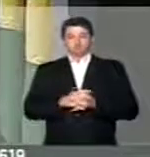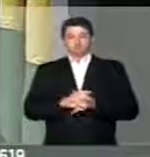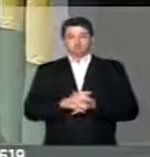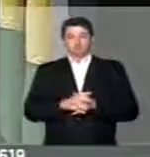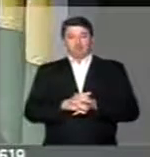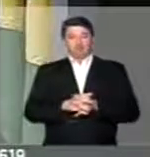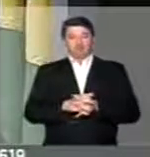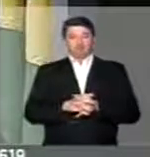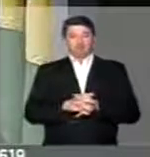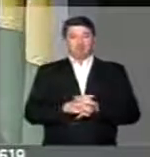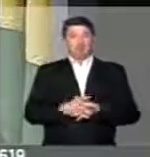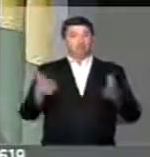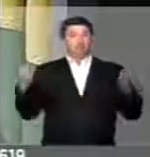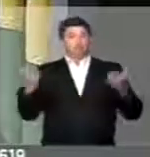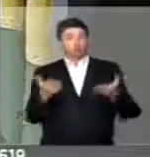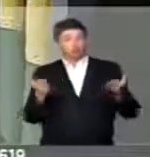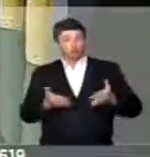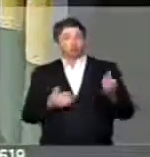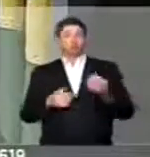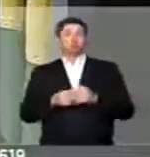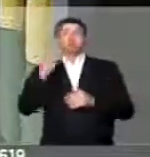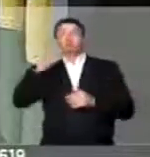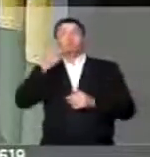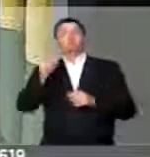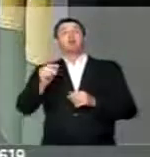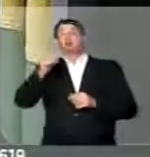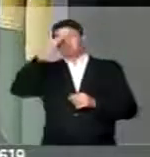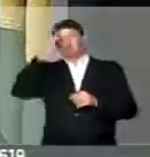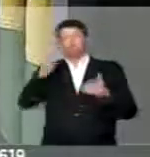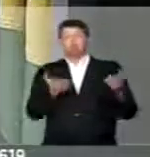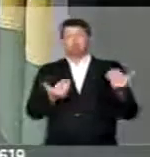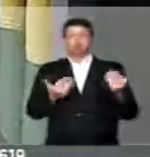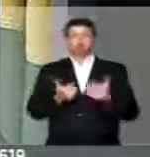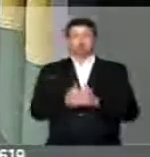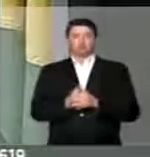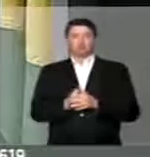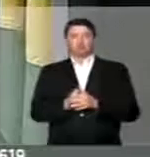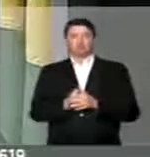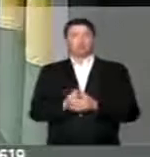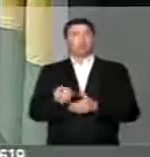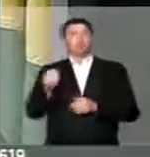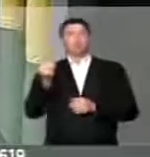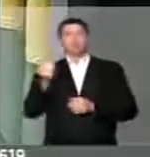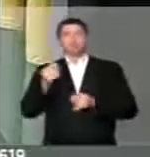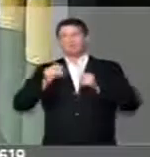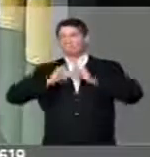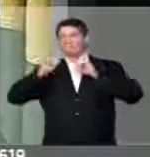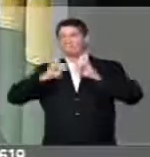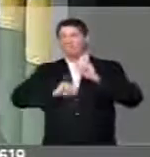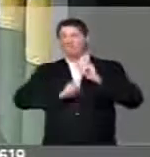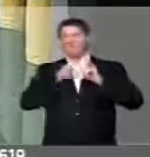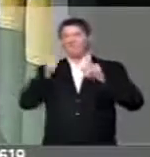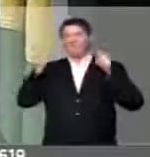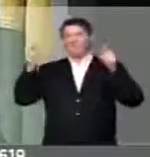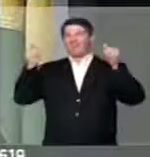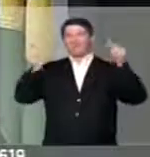Comunista, que hoje usa os adolescentes para pregar